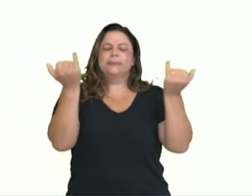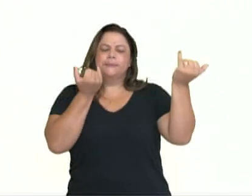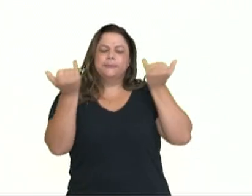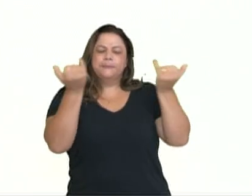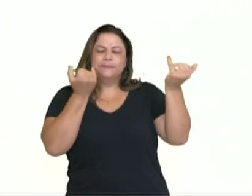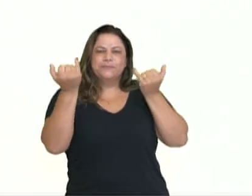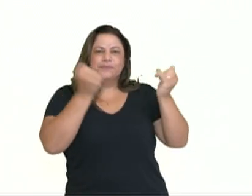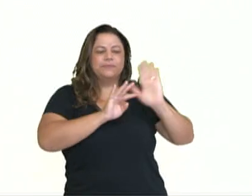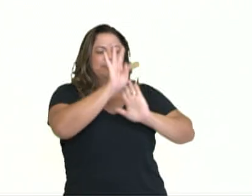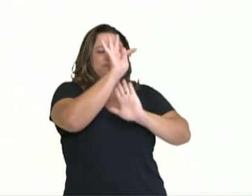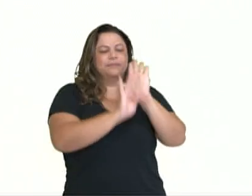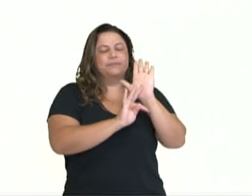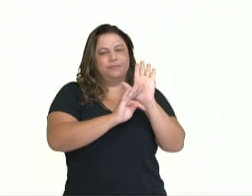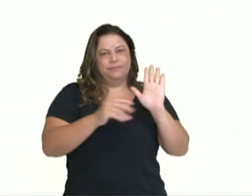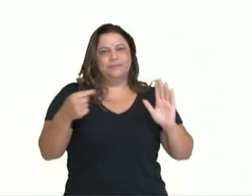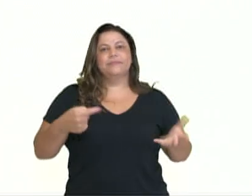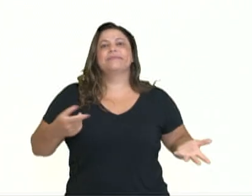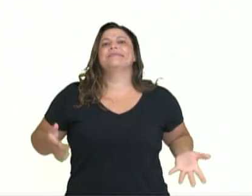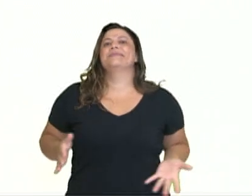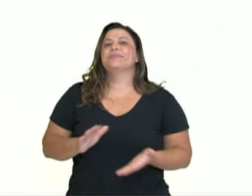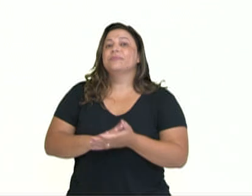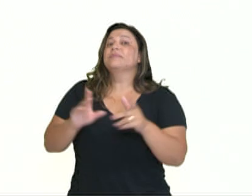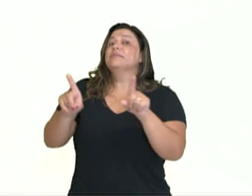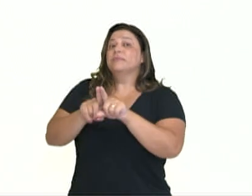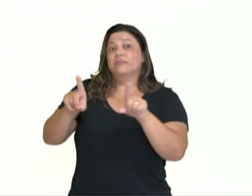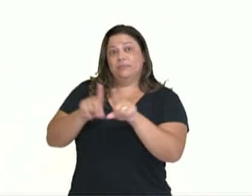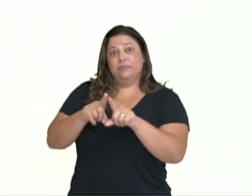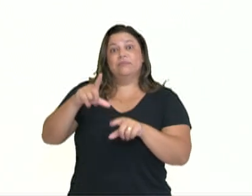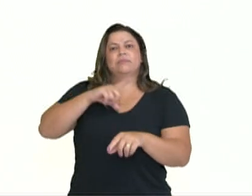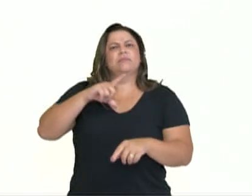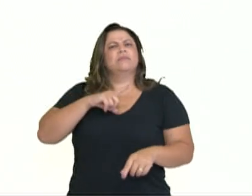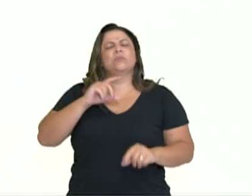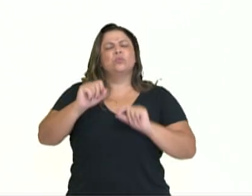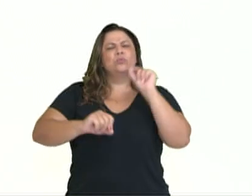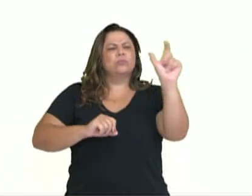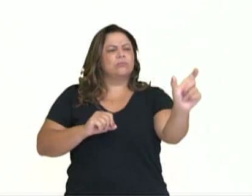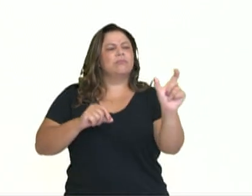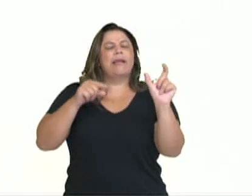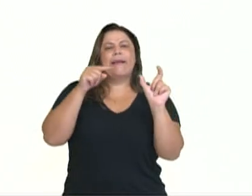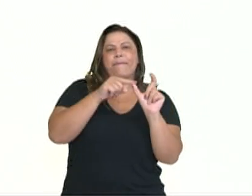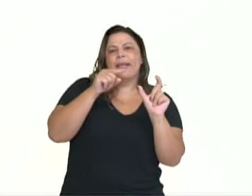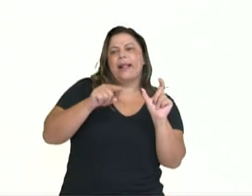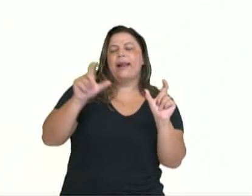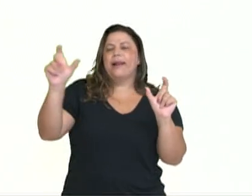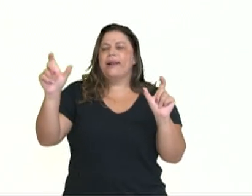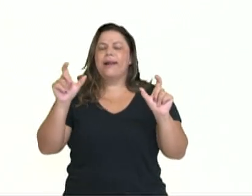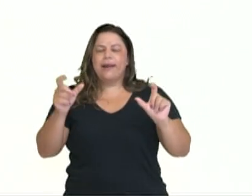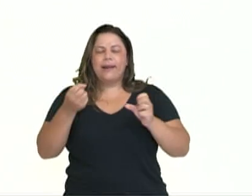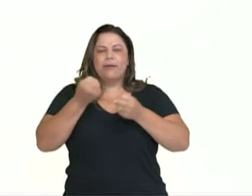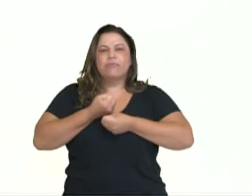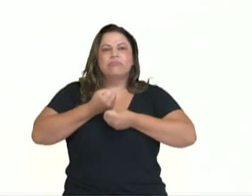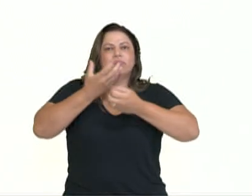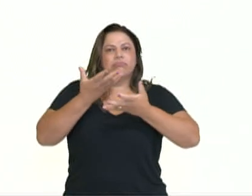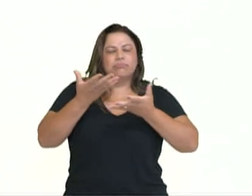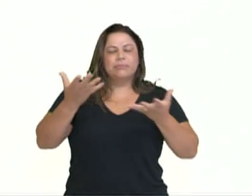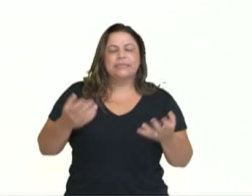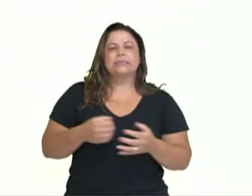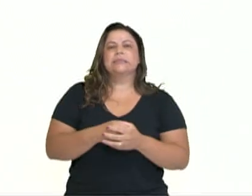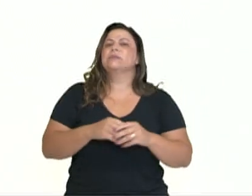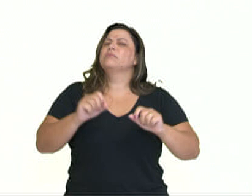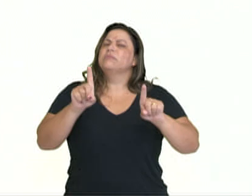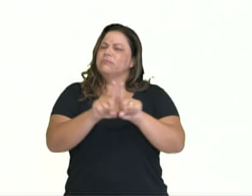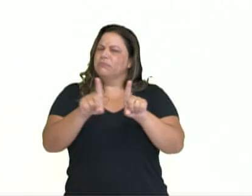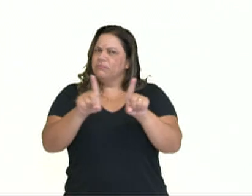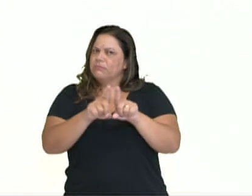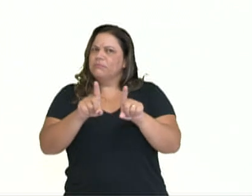que estão no texto. Também vamos inferir o sentido de uma palavra, uma expressão e, claro,